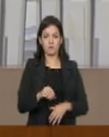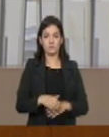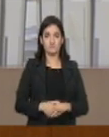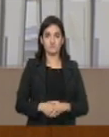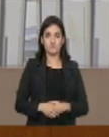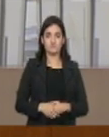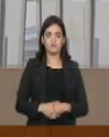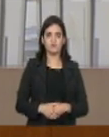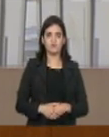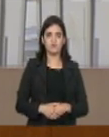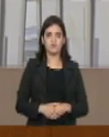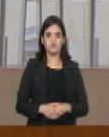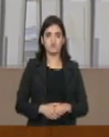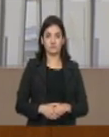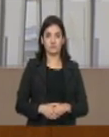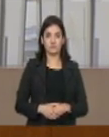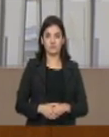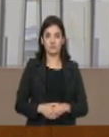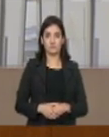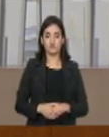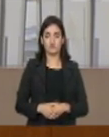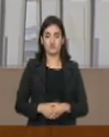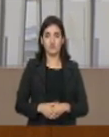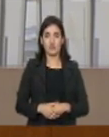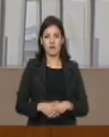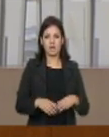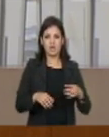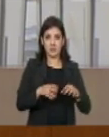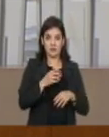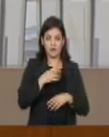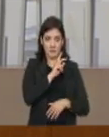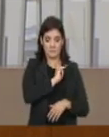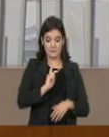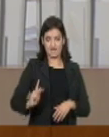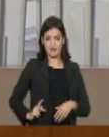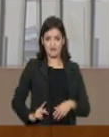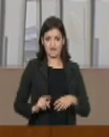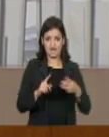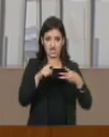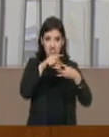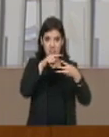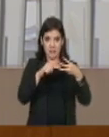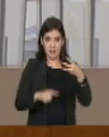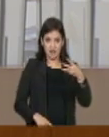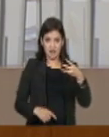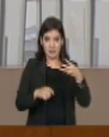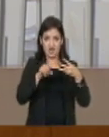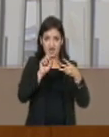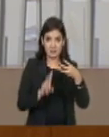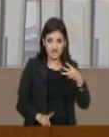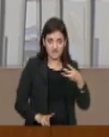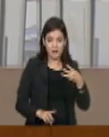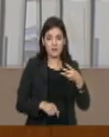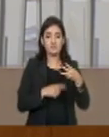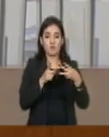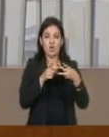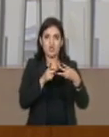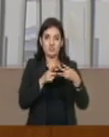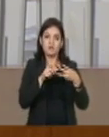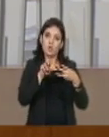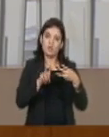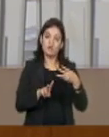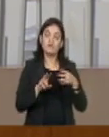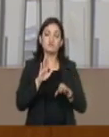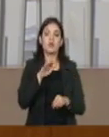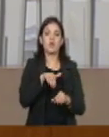na sua segunda, de uma sequência de 3 presidências do Tribunal Superior Eleitoral, nas eleições de